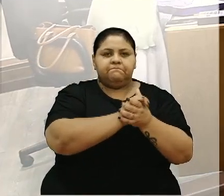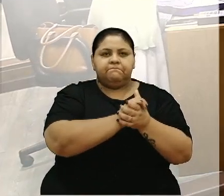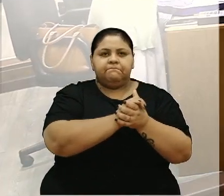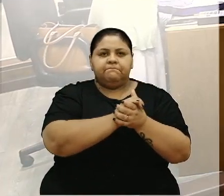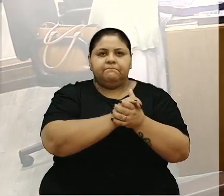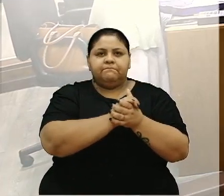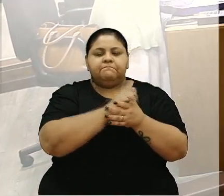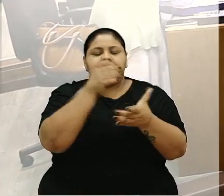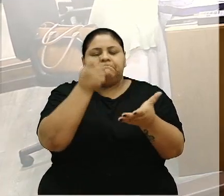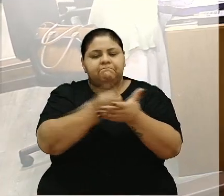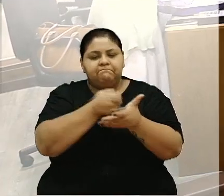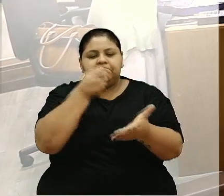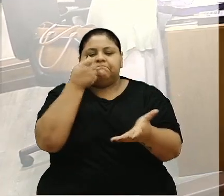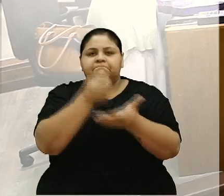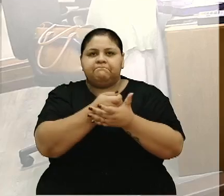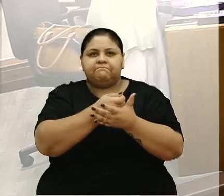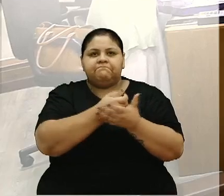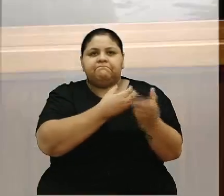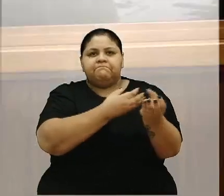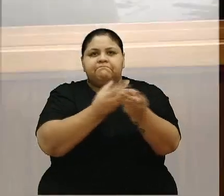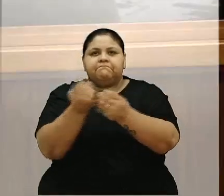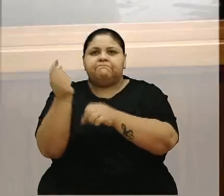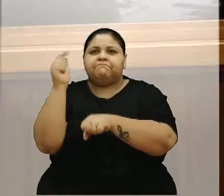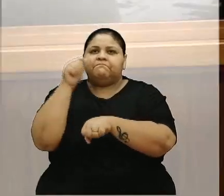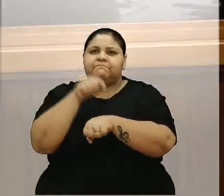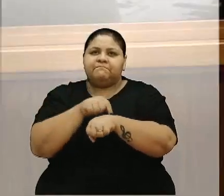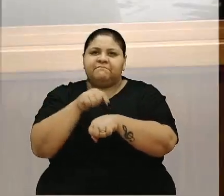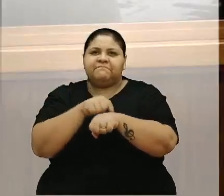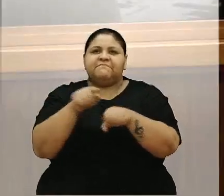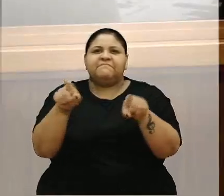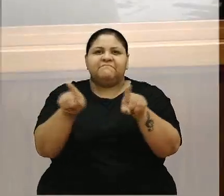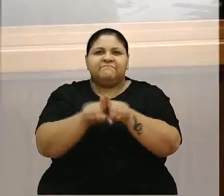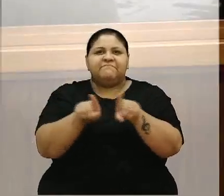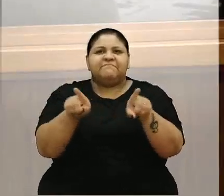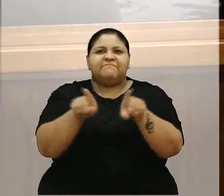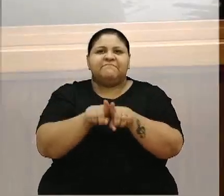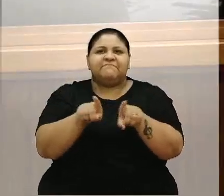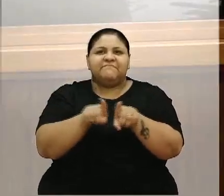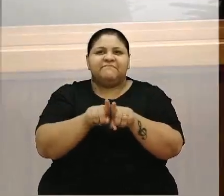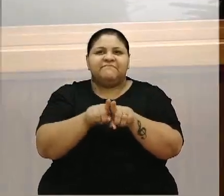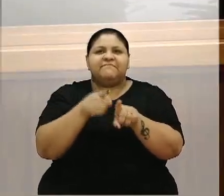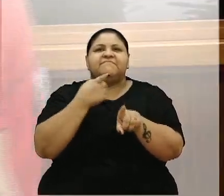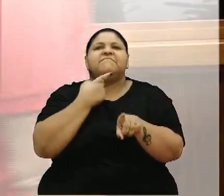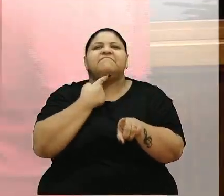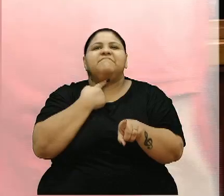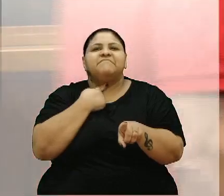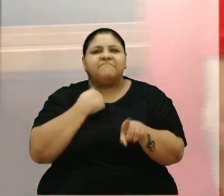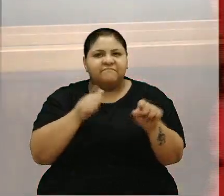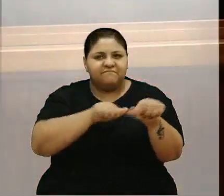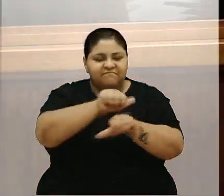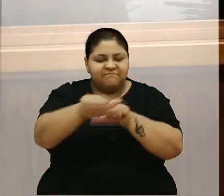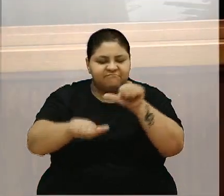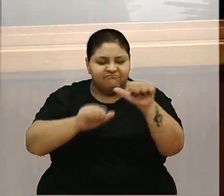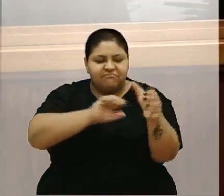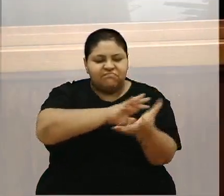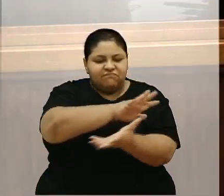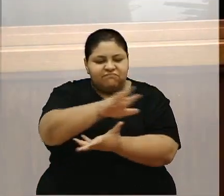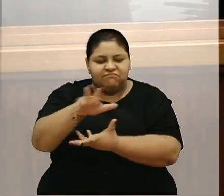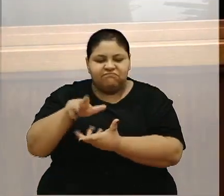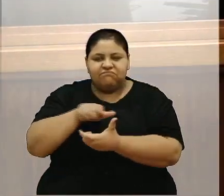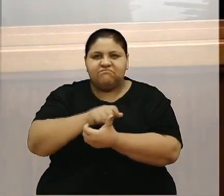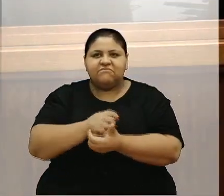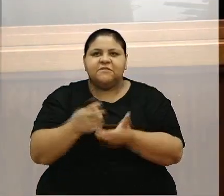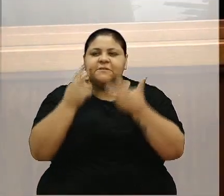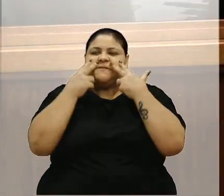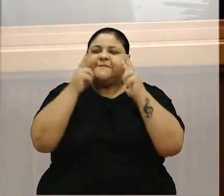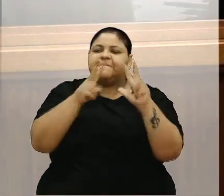de luta de várias horas, que também tem a mesma vontade de mudar o mundo, de olhar o mundo